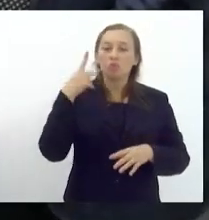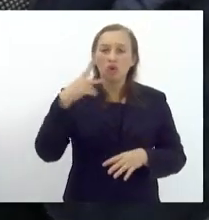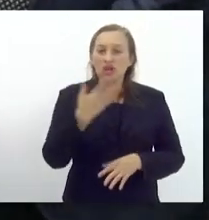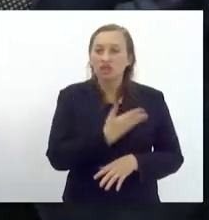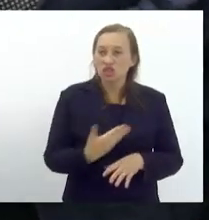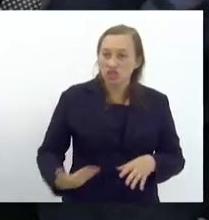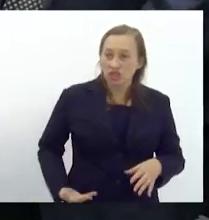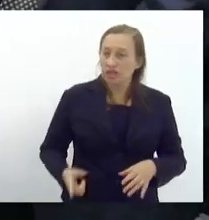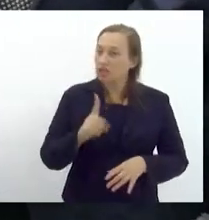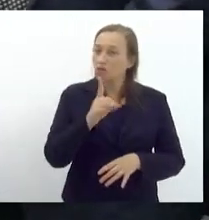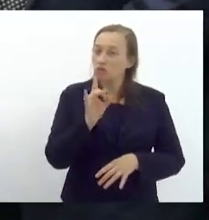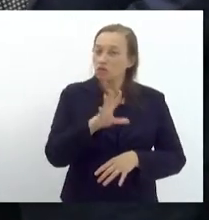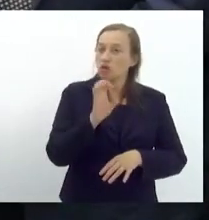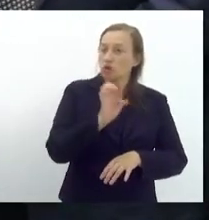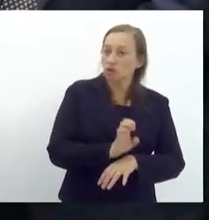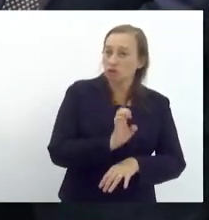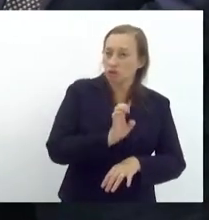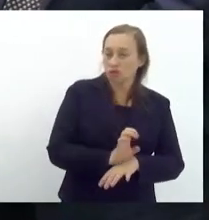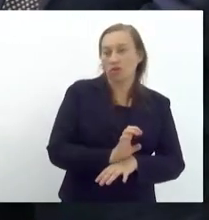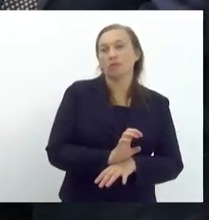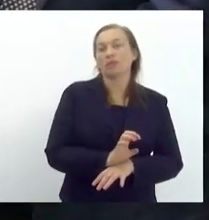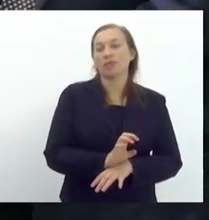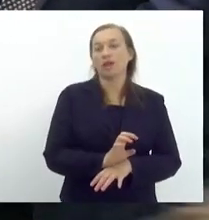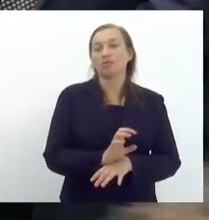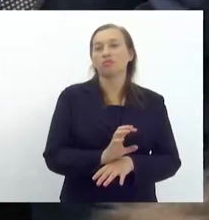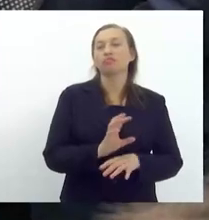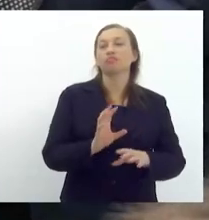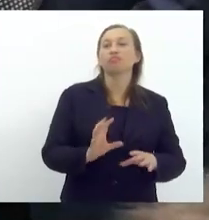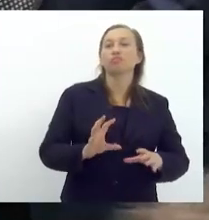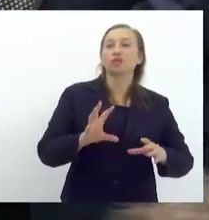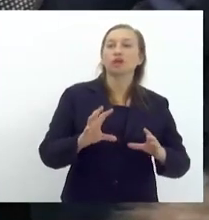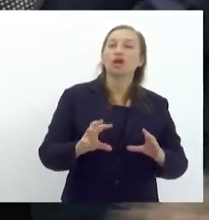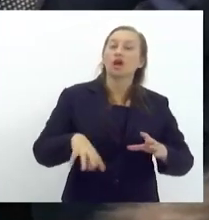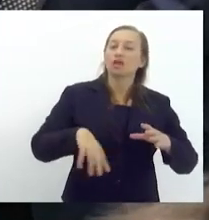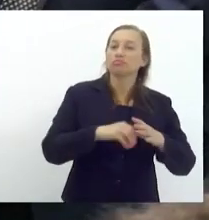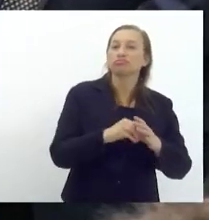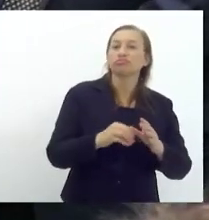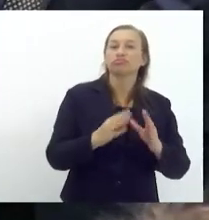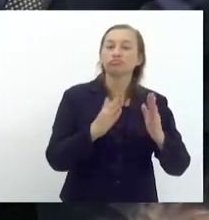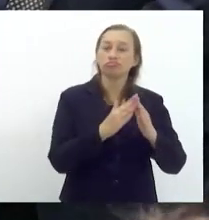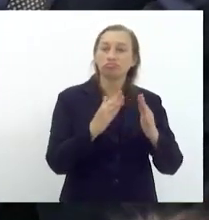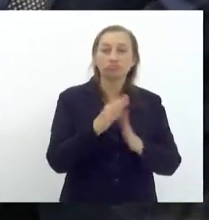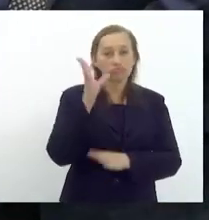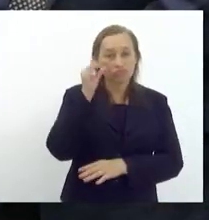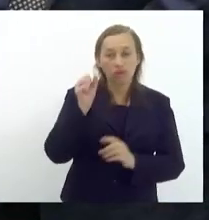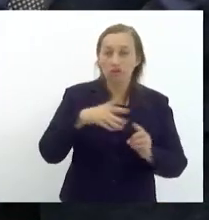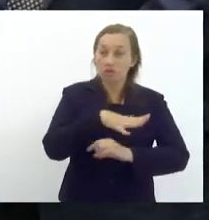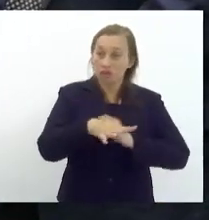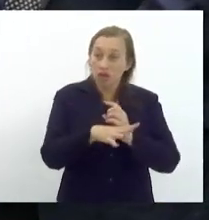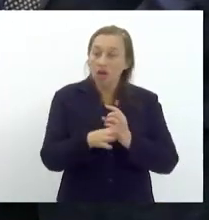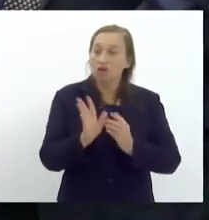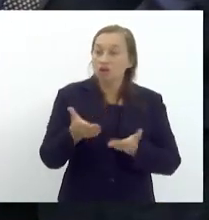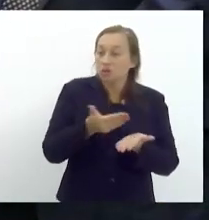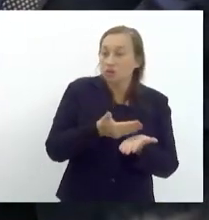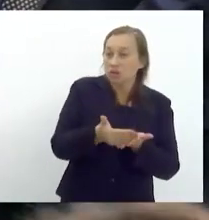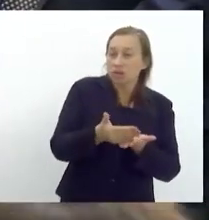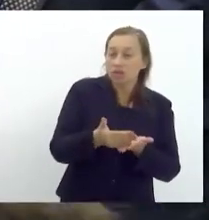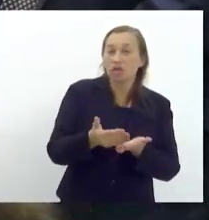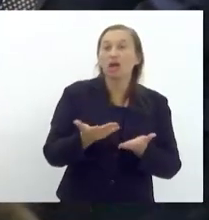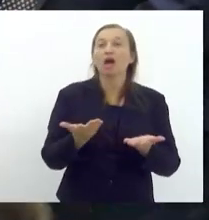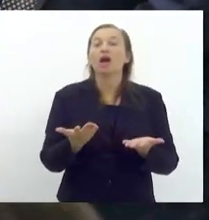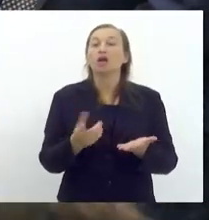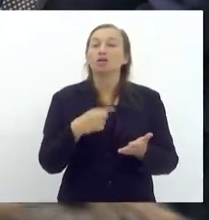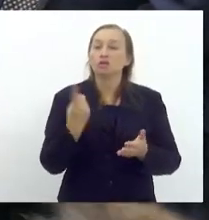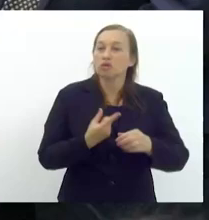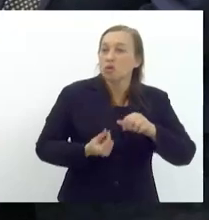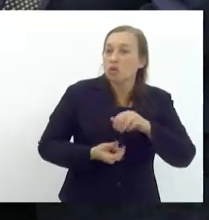políticas de governo como é o caso do fundo Estadual de habitação de interesse social a gente colocou desde o início somos favoráveis ao fundo Estadual